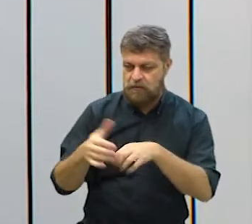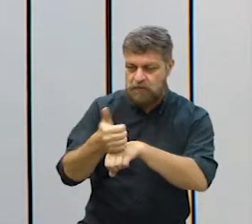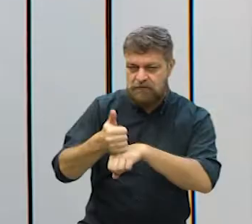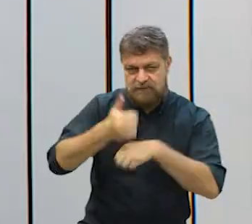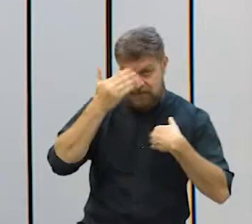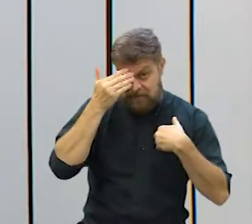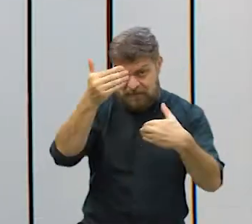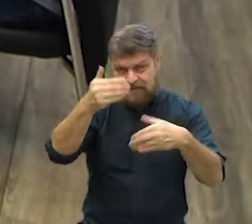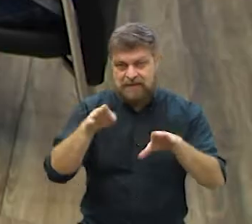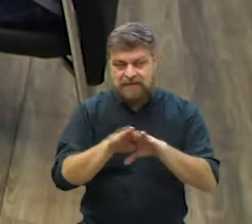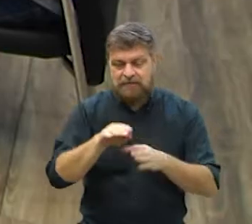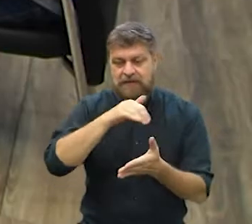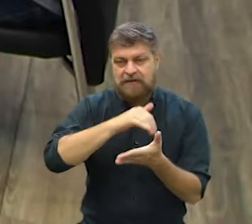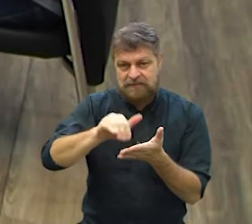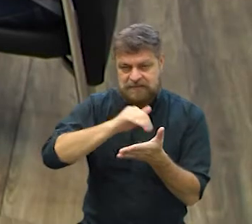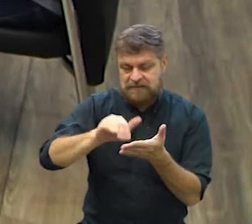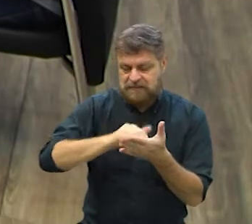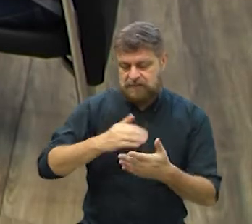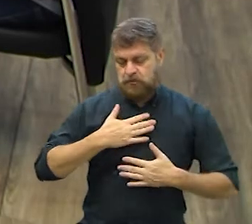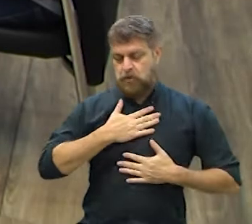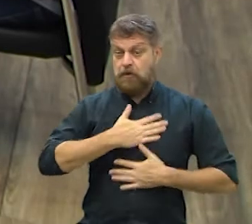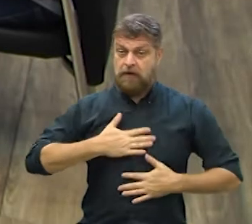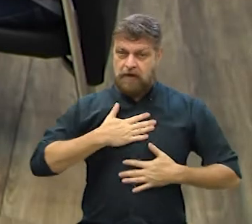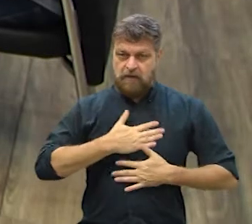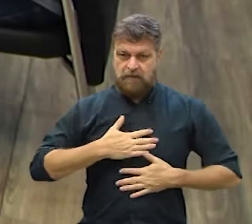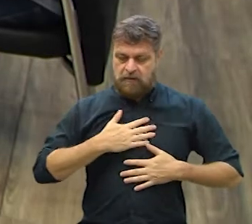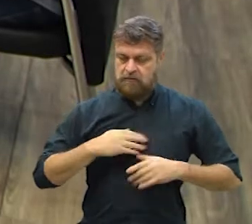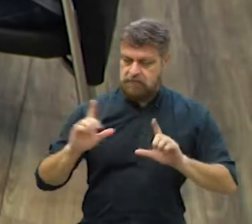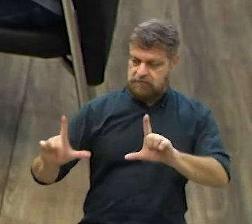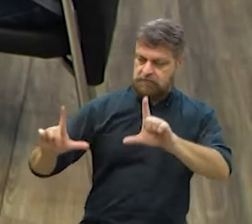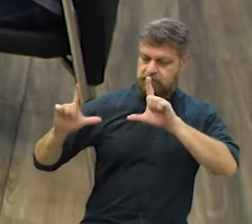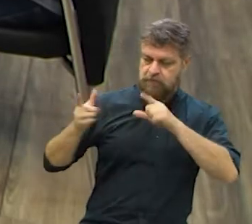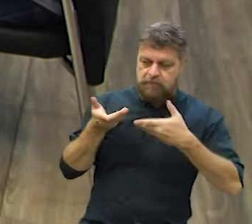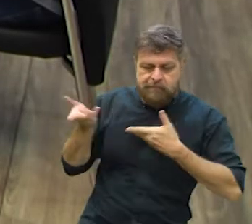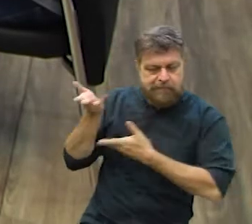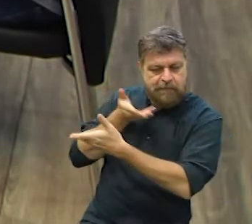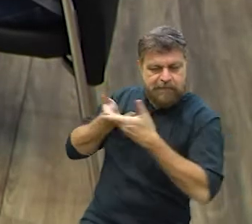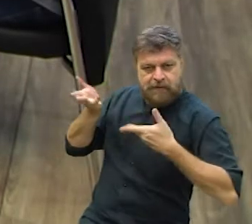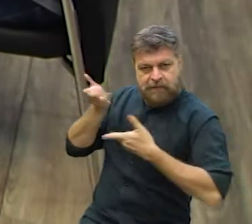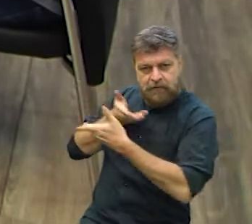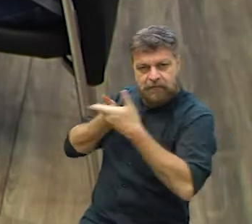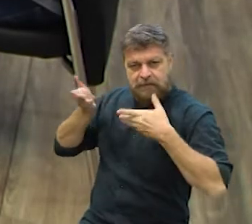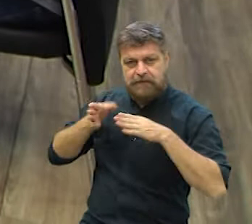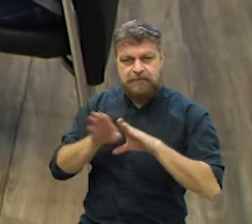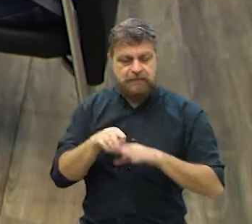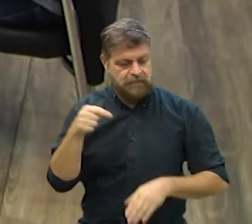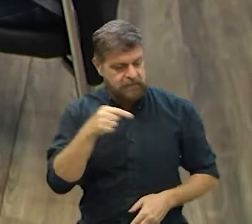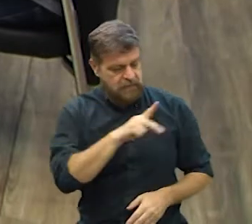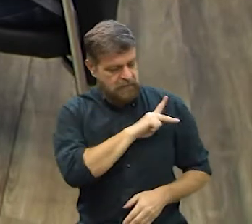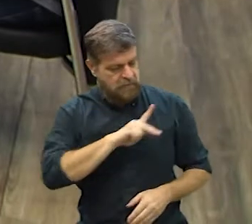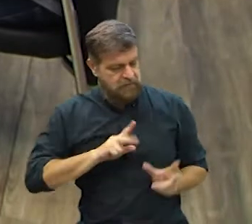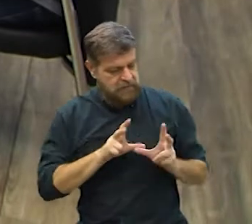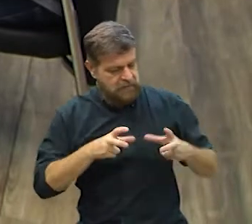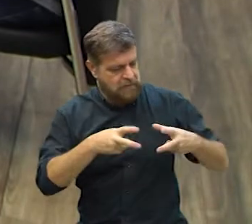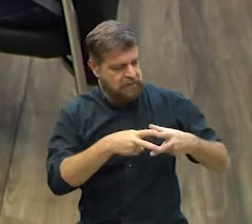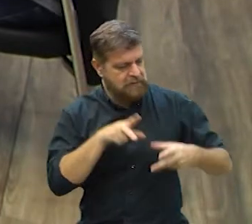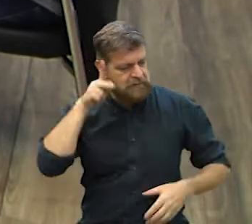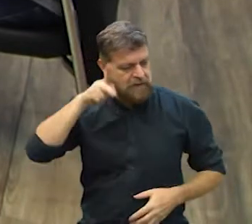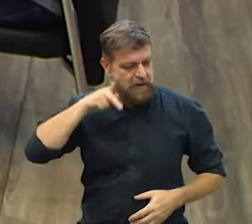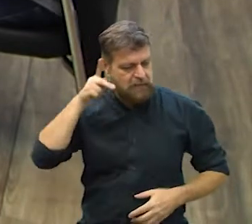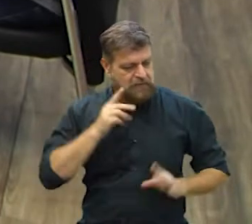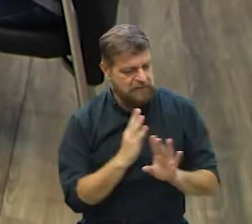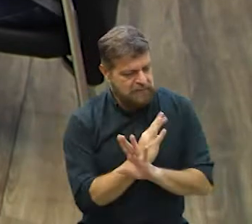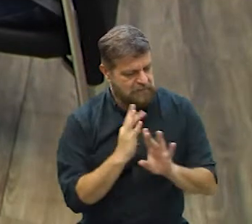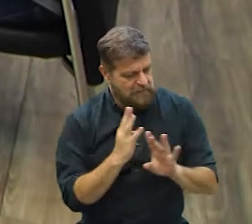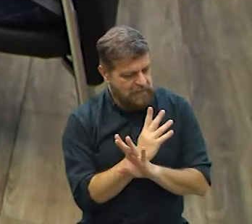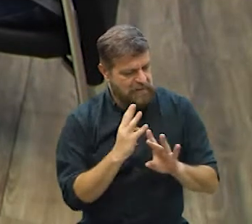Agradeço à equipe da TV Câmara, ao secretário, uma honra, secretário, estar aqui junto com o senhor compartilhando e com o nosso presidente da Comissão